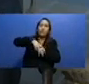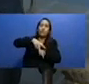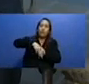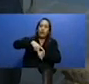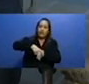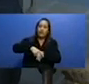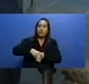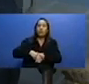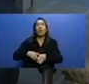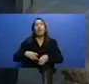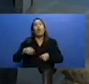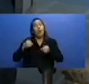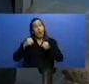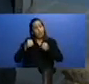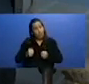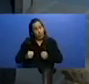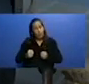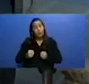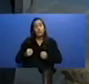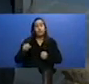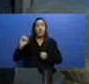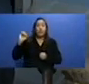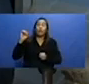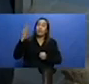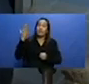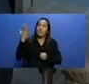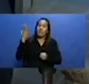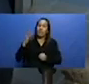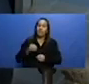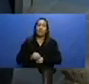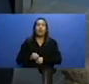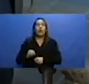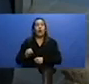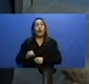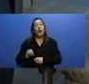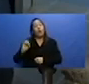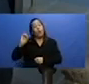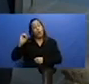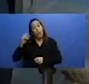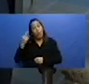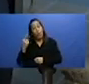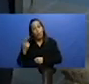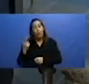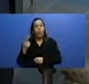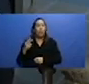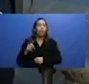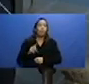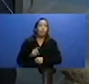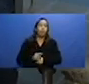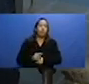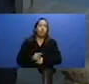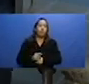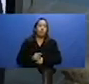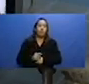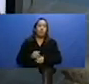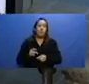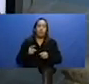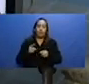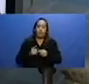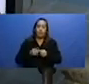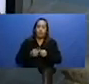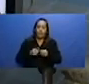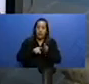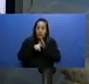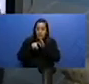gente, pode ser que realmente aconteça, chova naquele dia. Por quê? Os cientistas lá